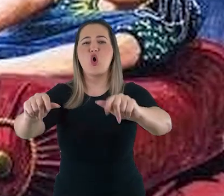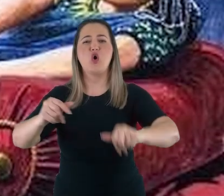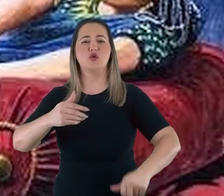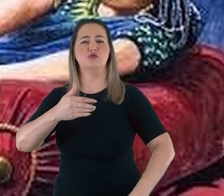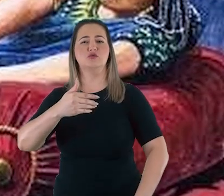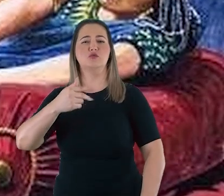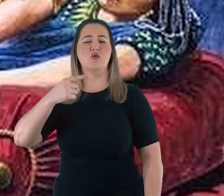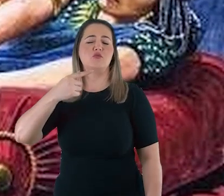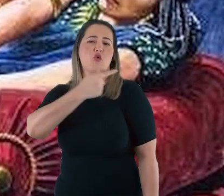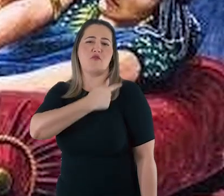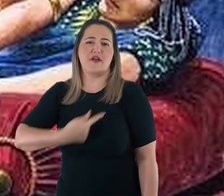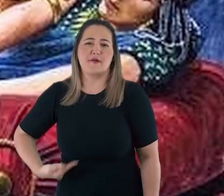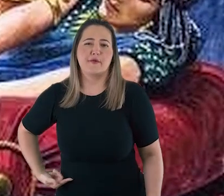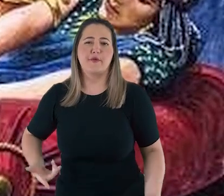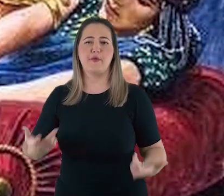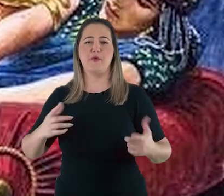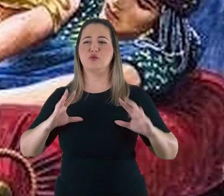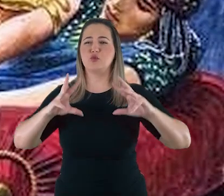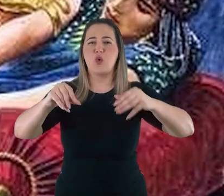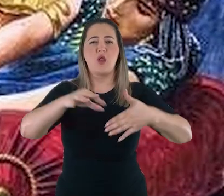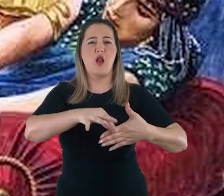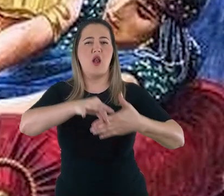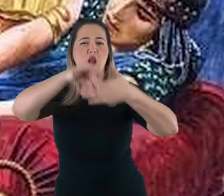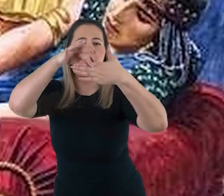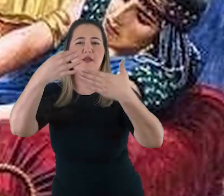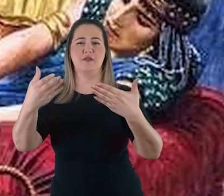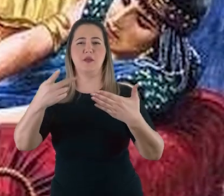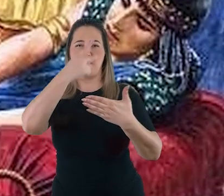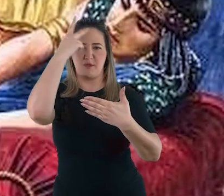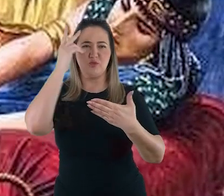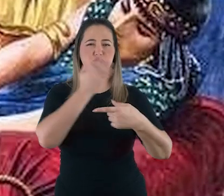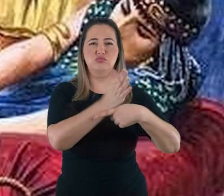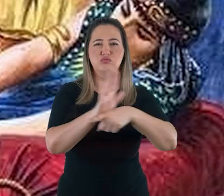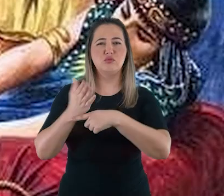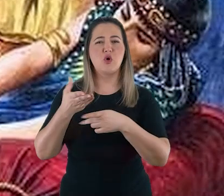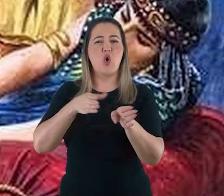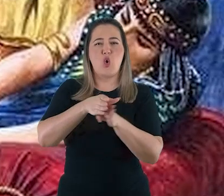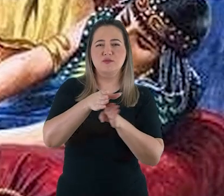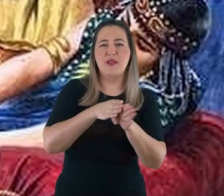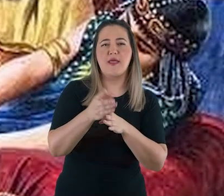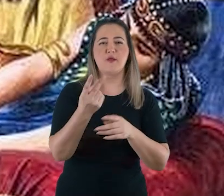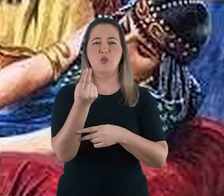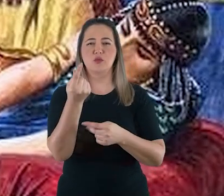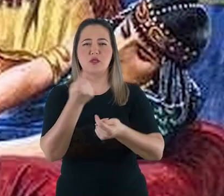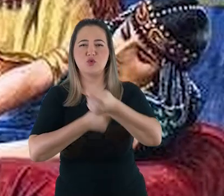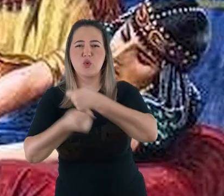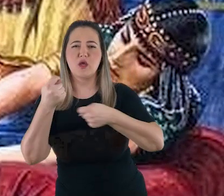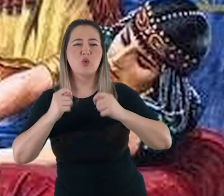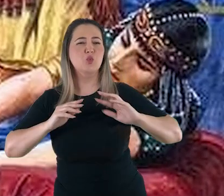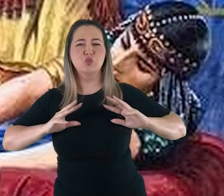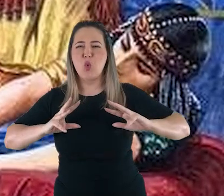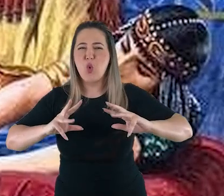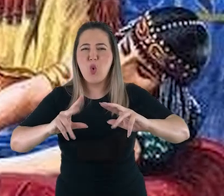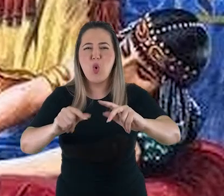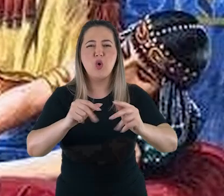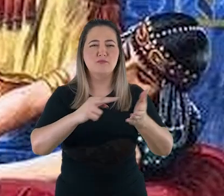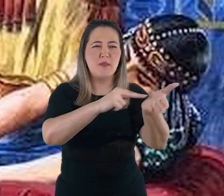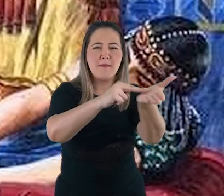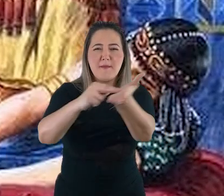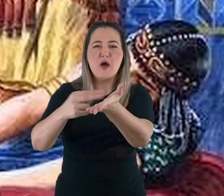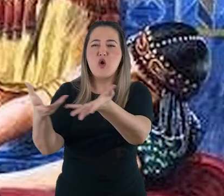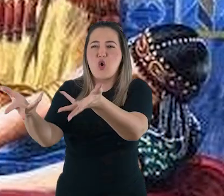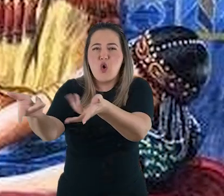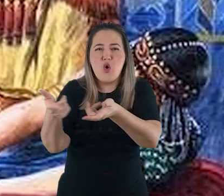príncipes, capitães, juízes, magistrados, cooperadores, conselheiros, tesoureiros, enfim, todos os governantes viessem